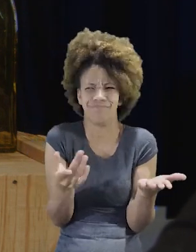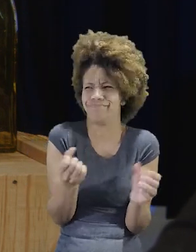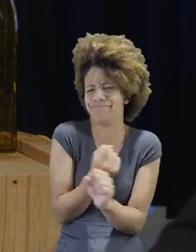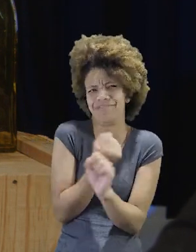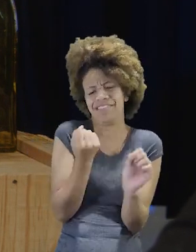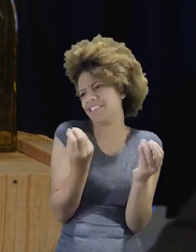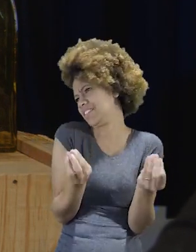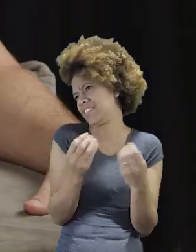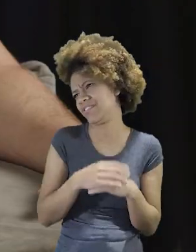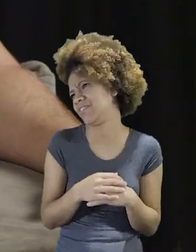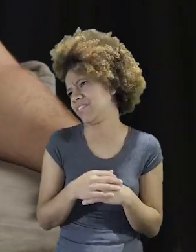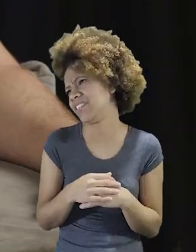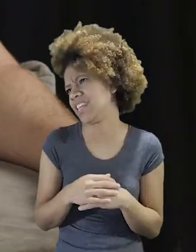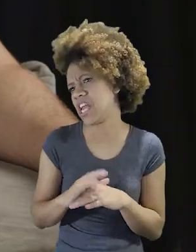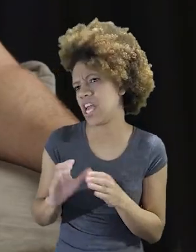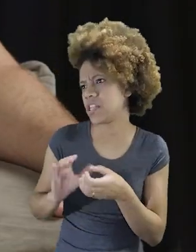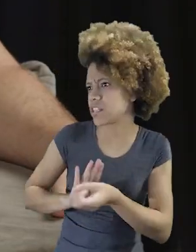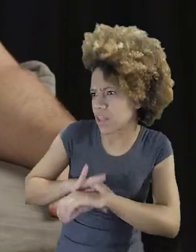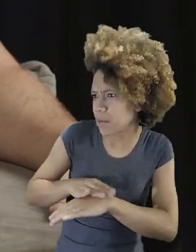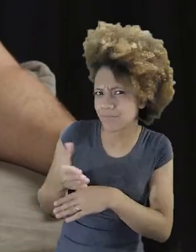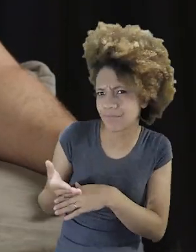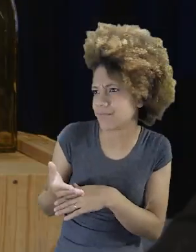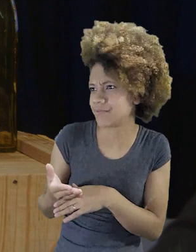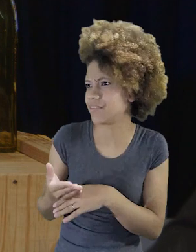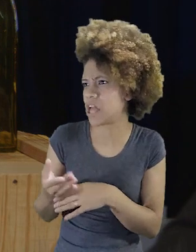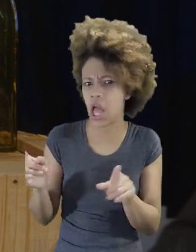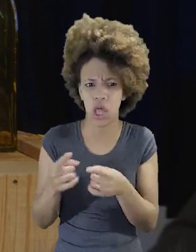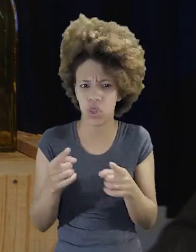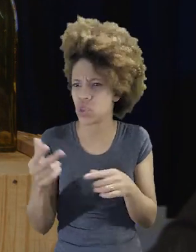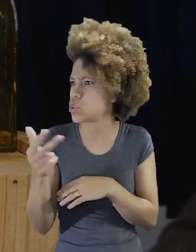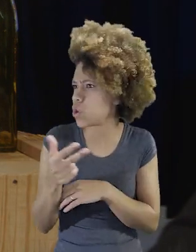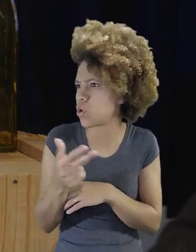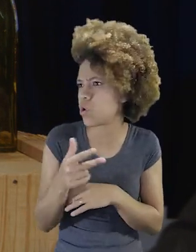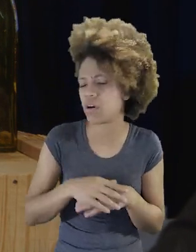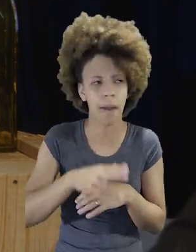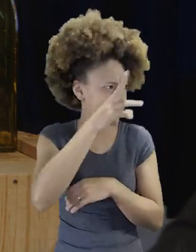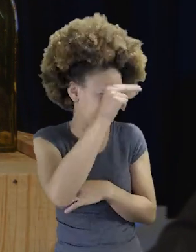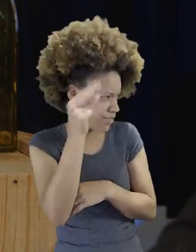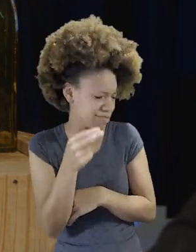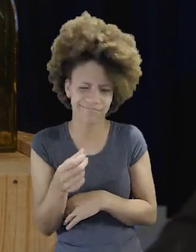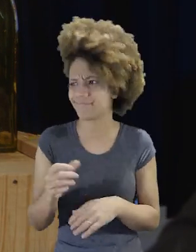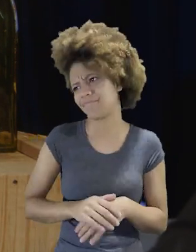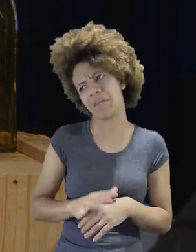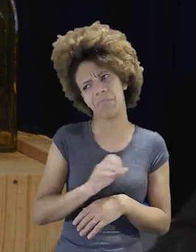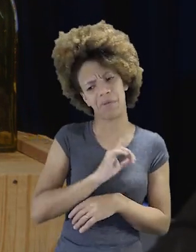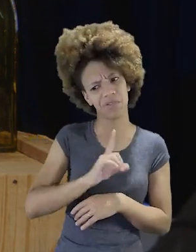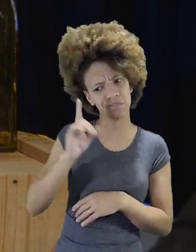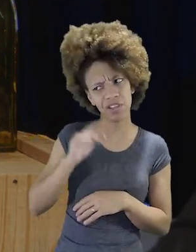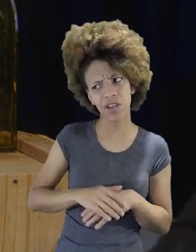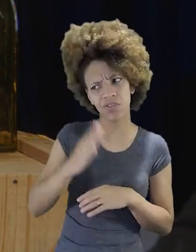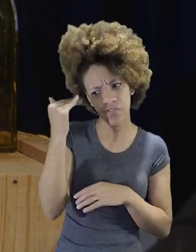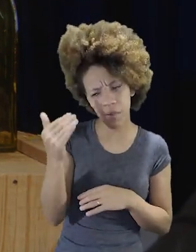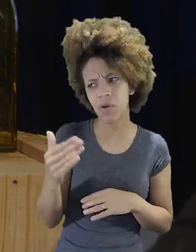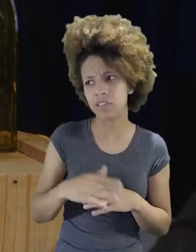ligado pelo amor de Deus a gente tá lá no palco entendeu então não é nenhuma história